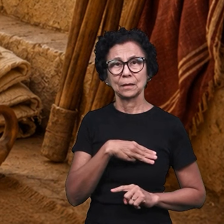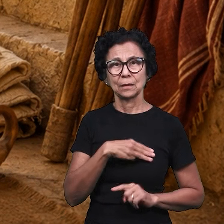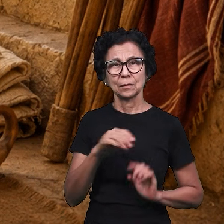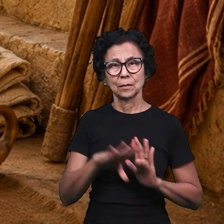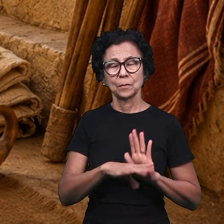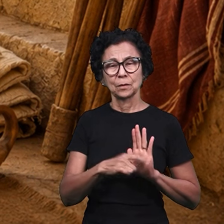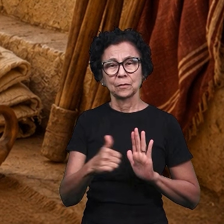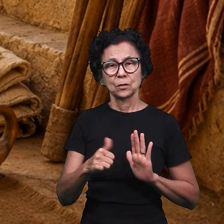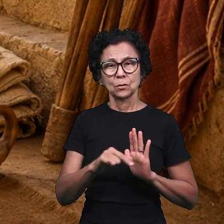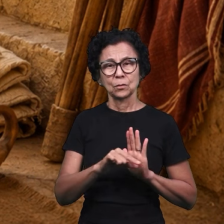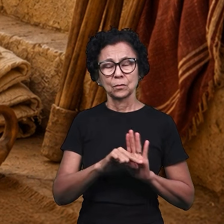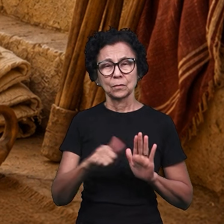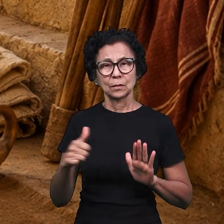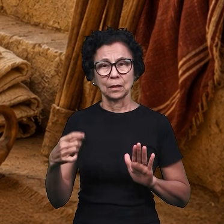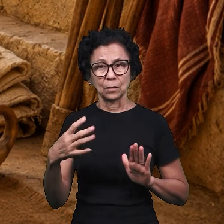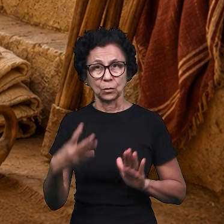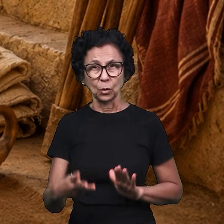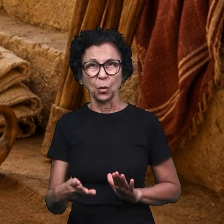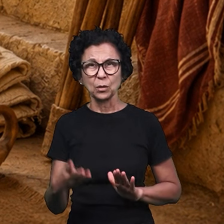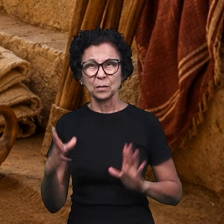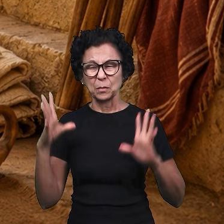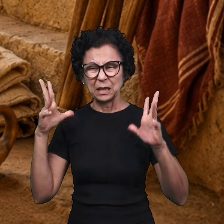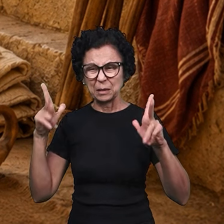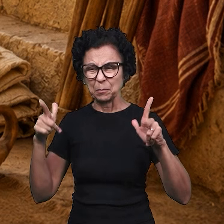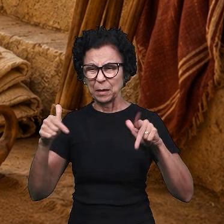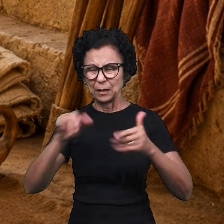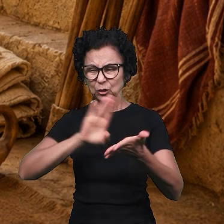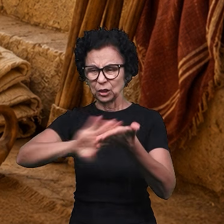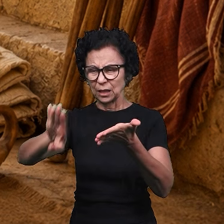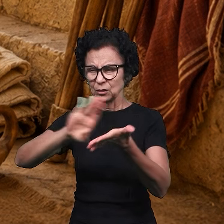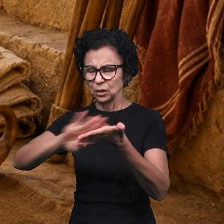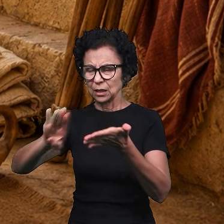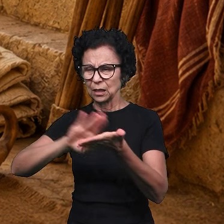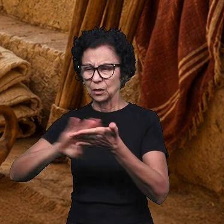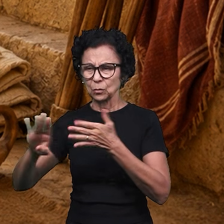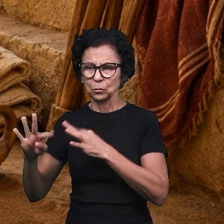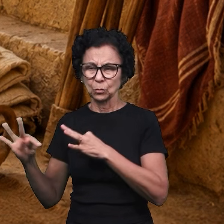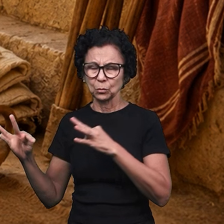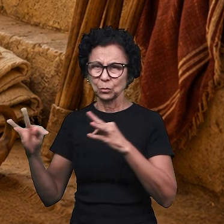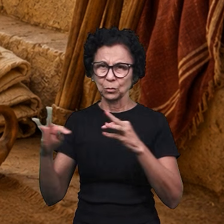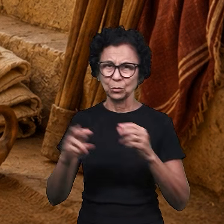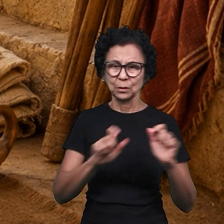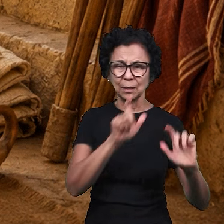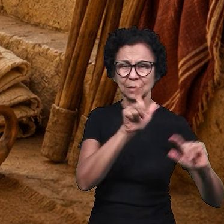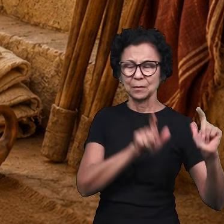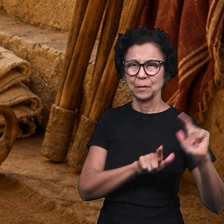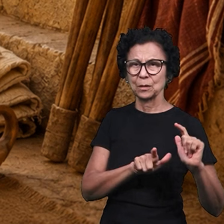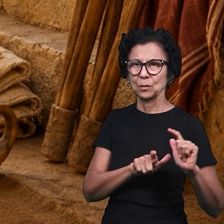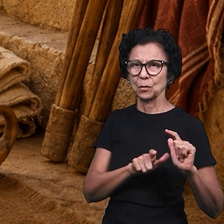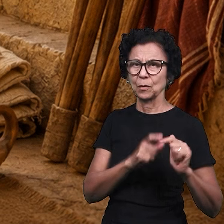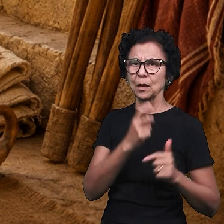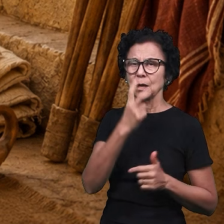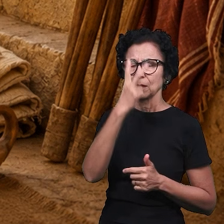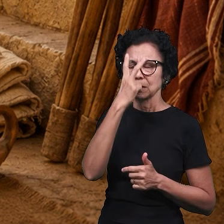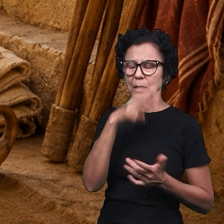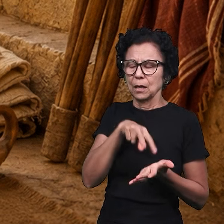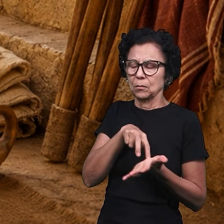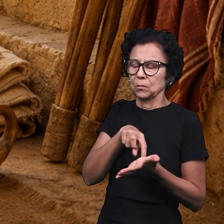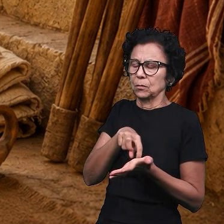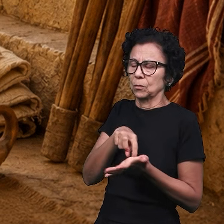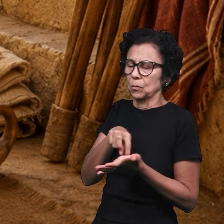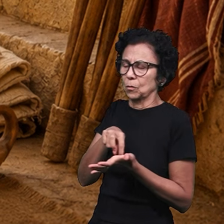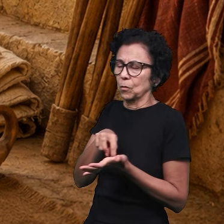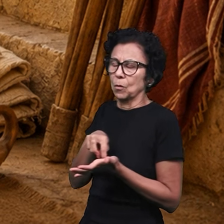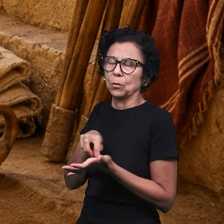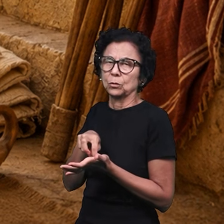21:14, após essa limpeza do templo, essa purificação, vieram a ele cegos, coxos